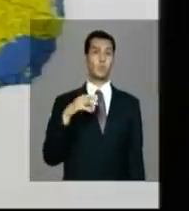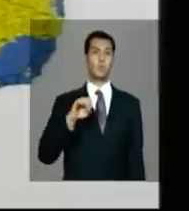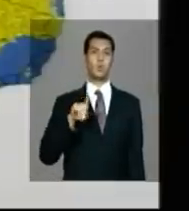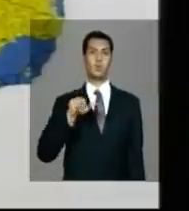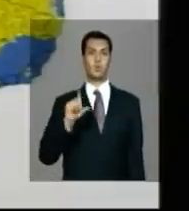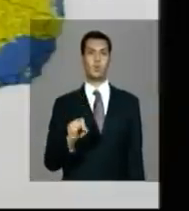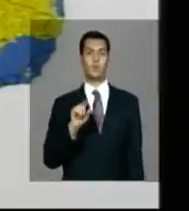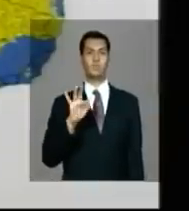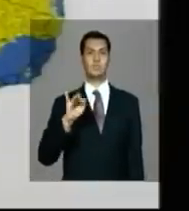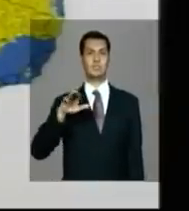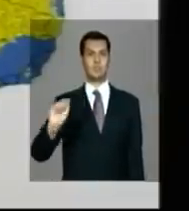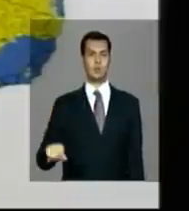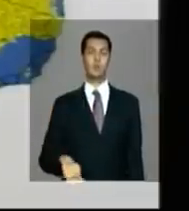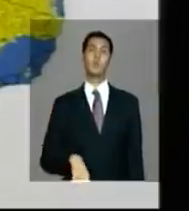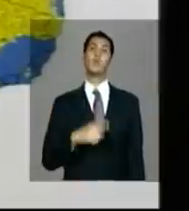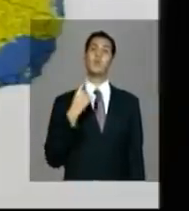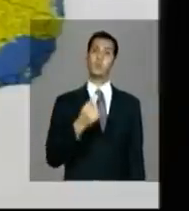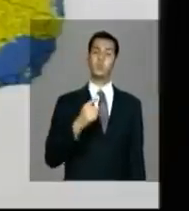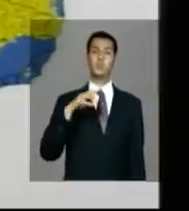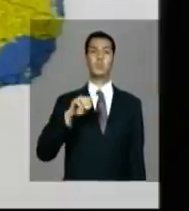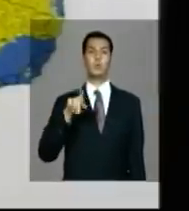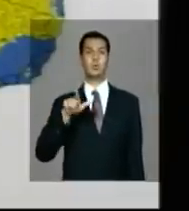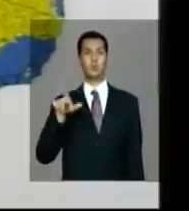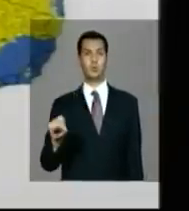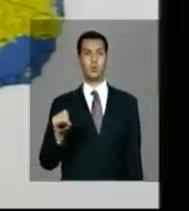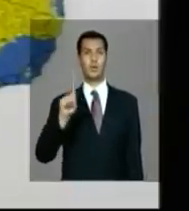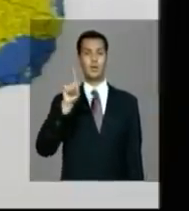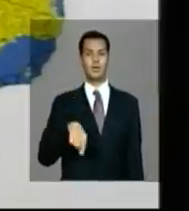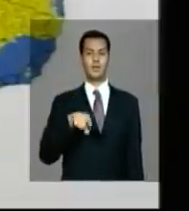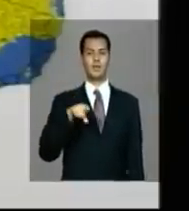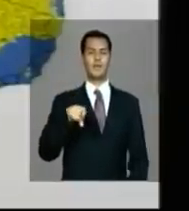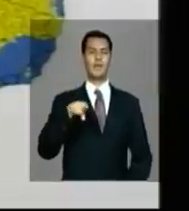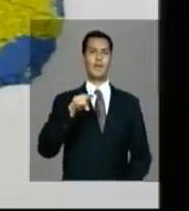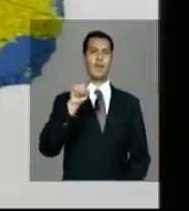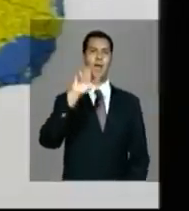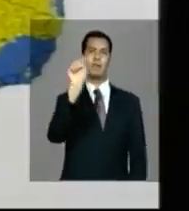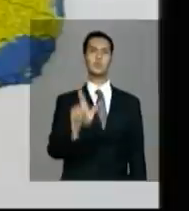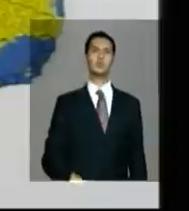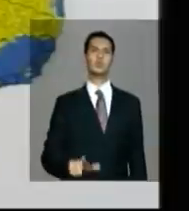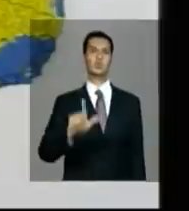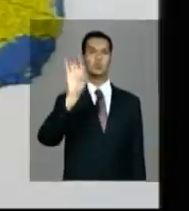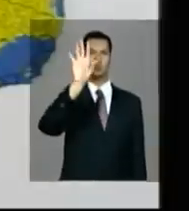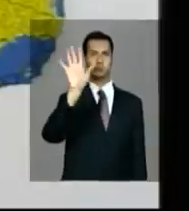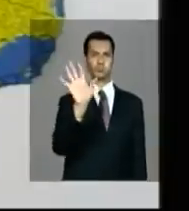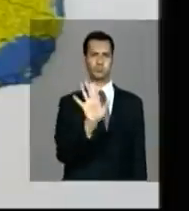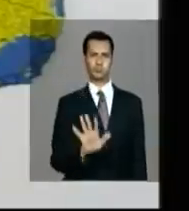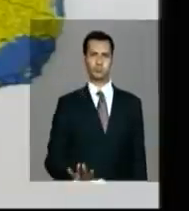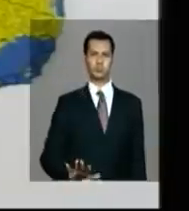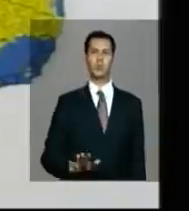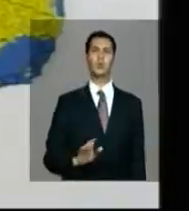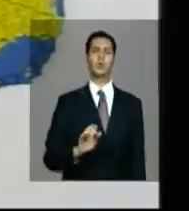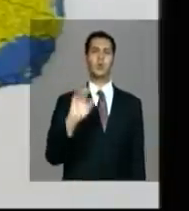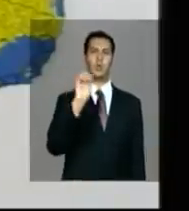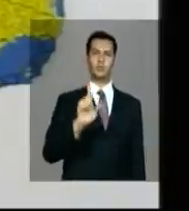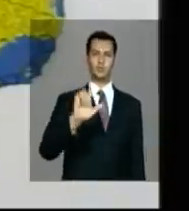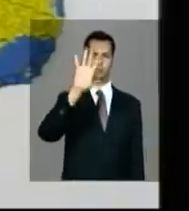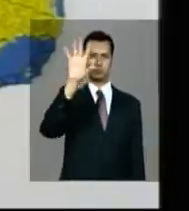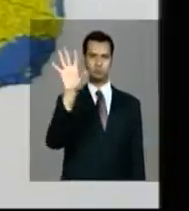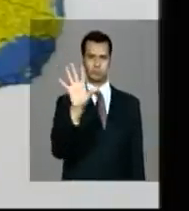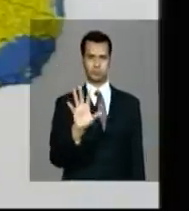fiscal tem uma área de 5 a 30 ha é toda essa faixa azul nós fizemos uma agregação dos